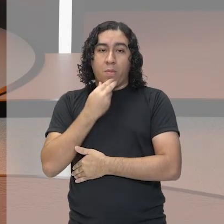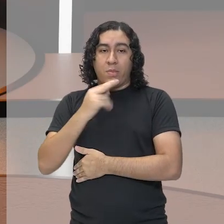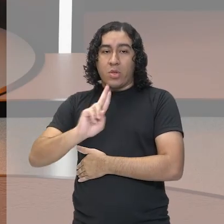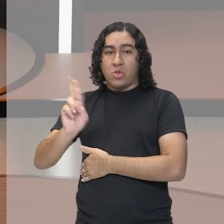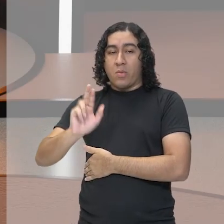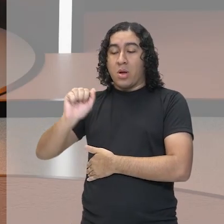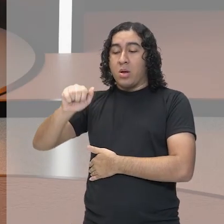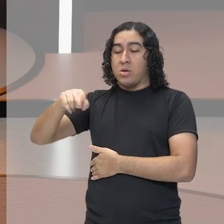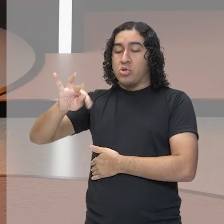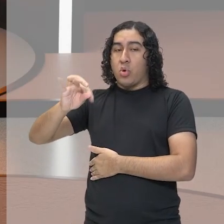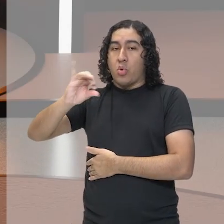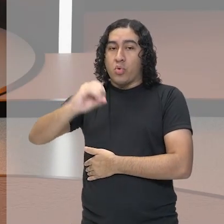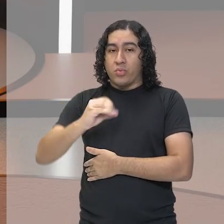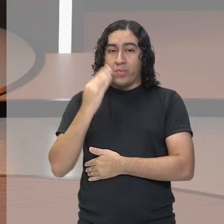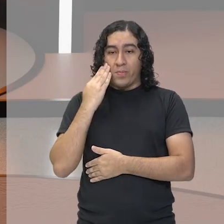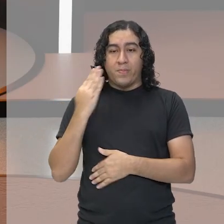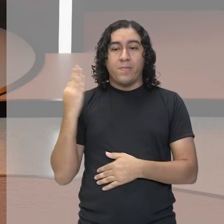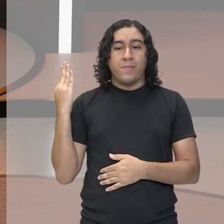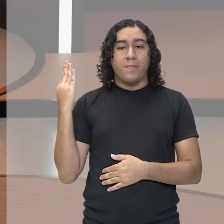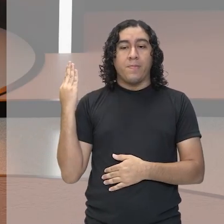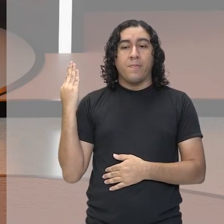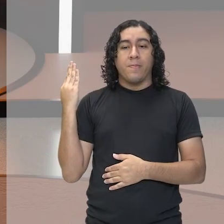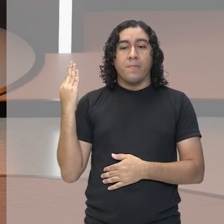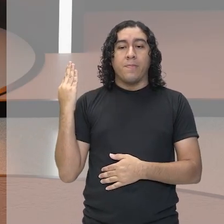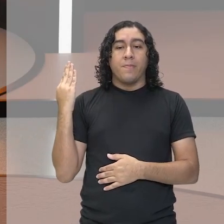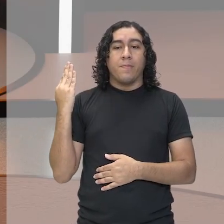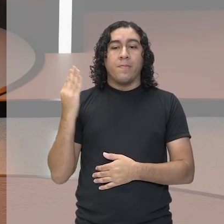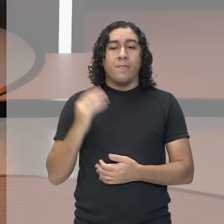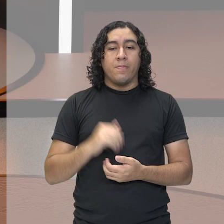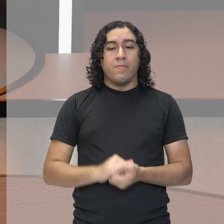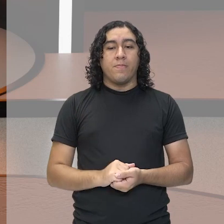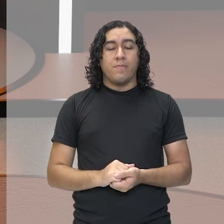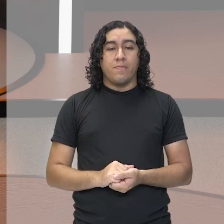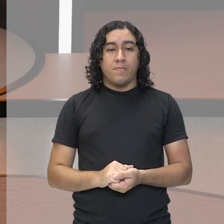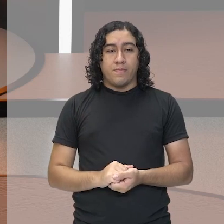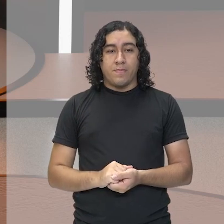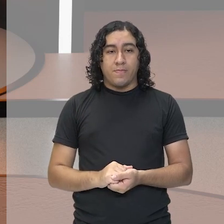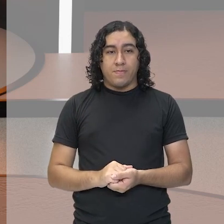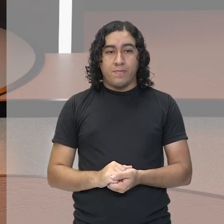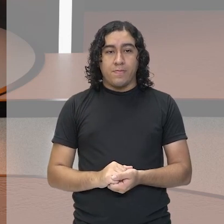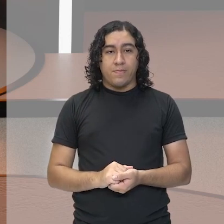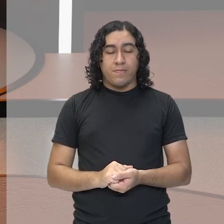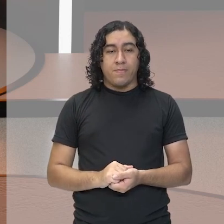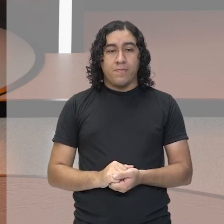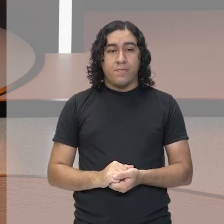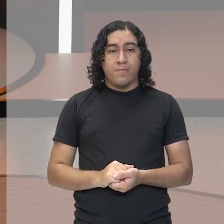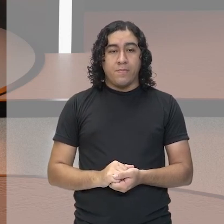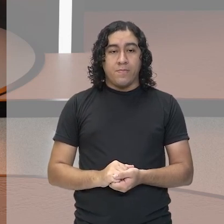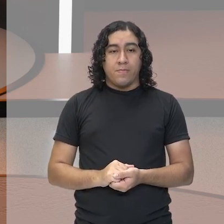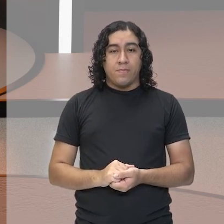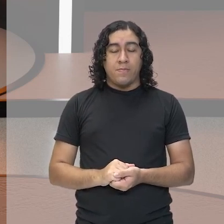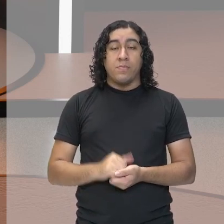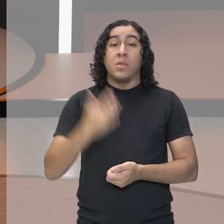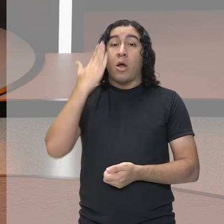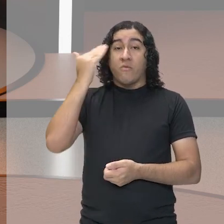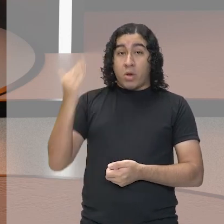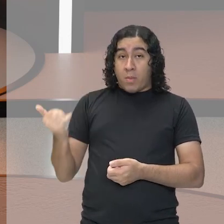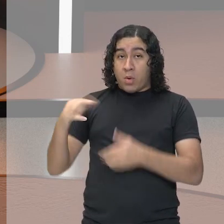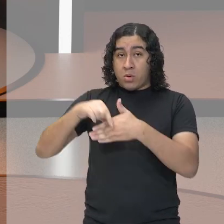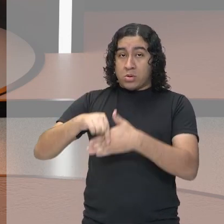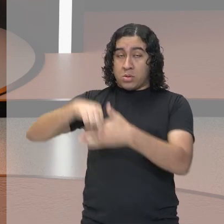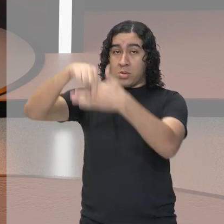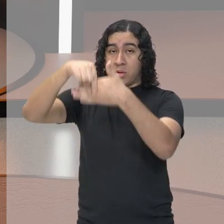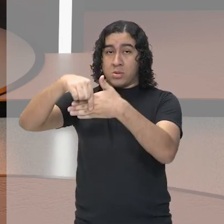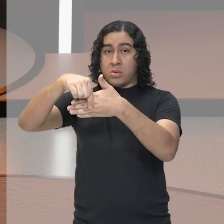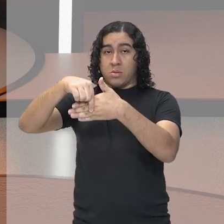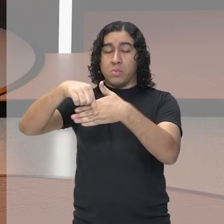ver agora quem é essa pessoa. Então, Antônio Conselheiro foi um dos mais conhecidos líderes